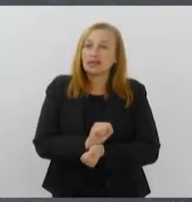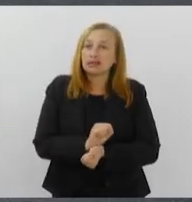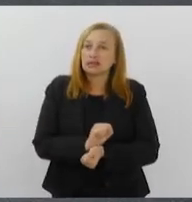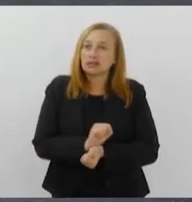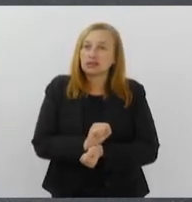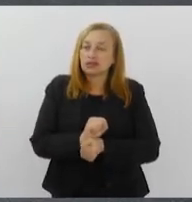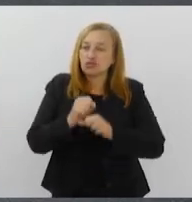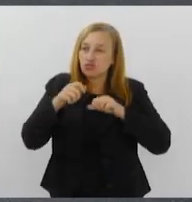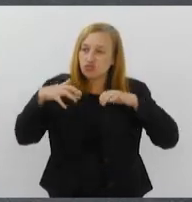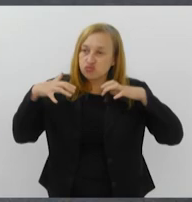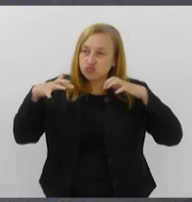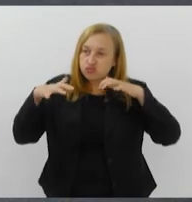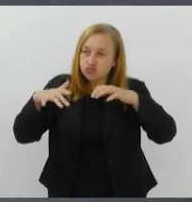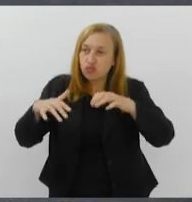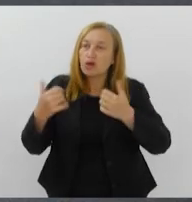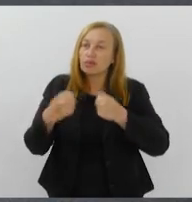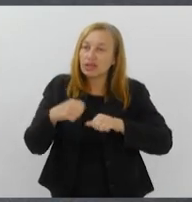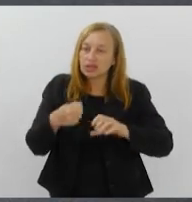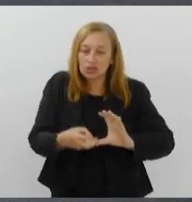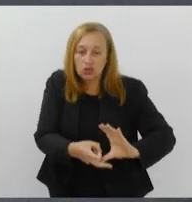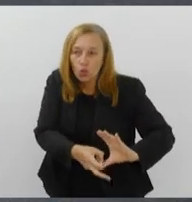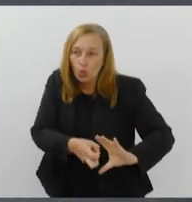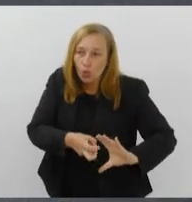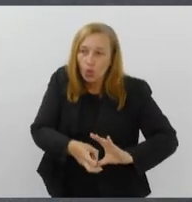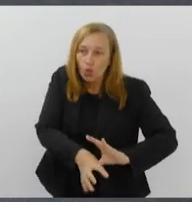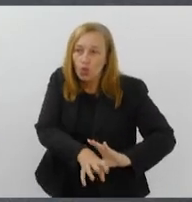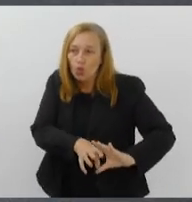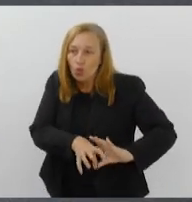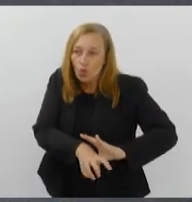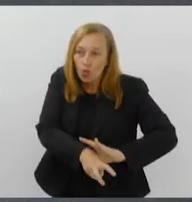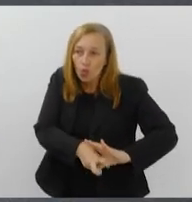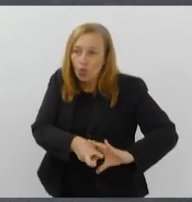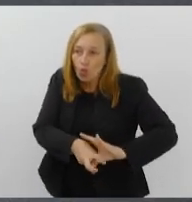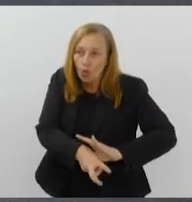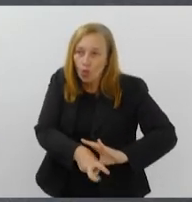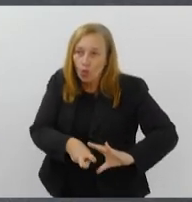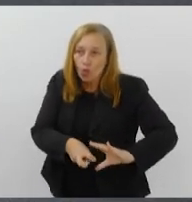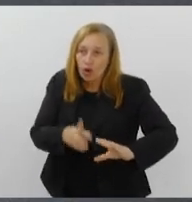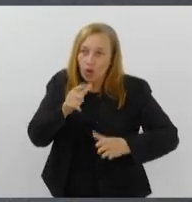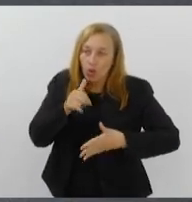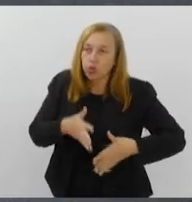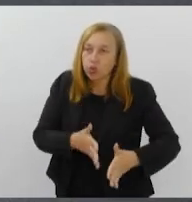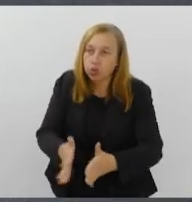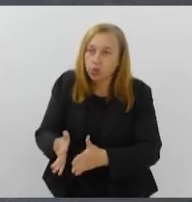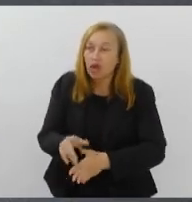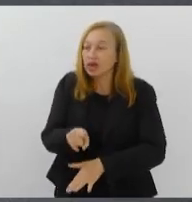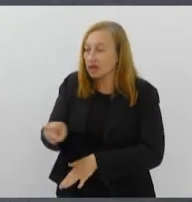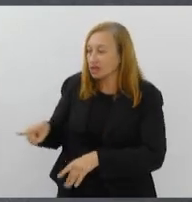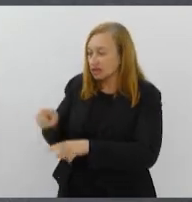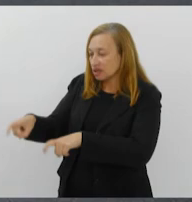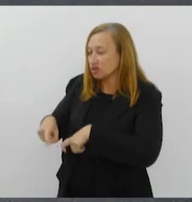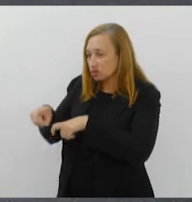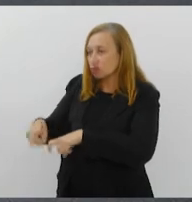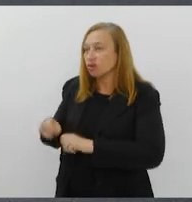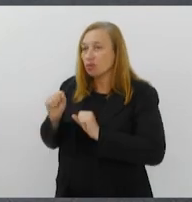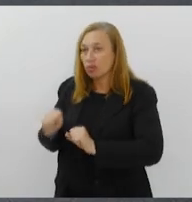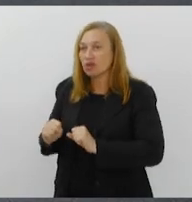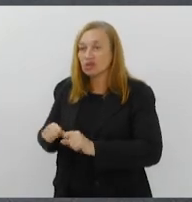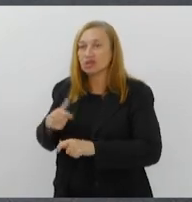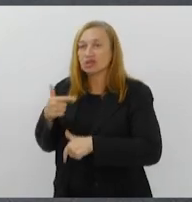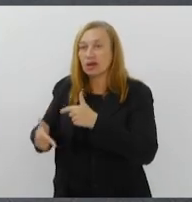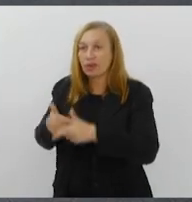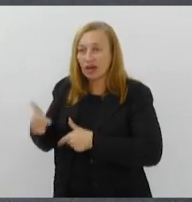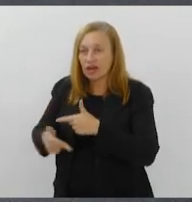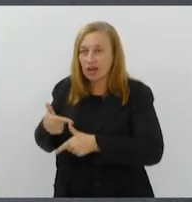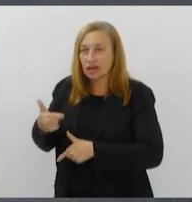para que haja dragagem, para que haja melhoria das estradas e esses agricultores possam fazer o que eles têm feito a vida deles